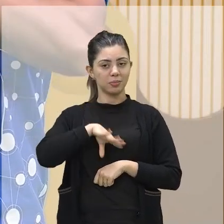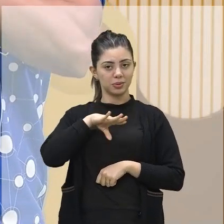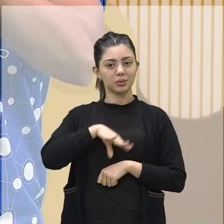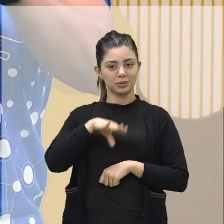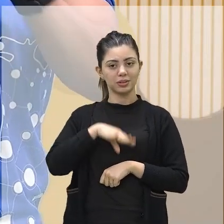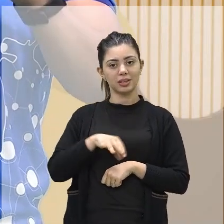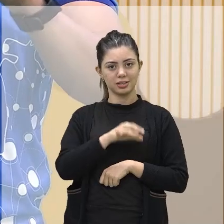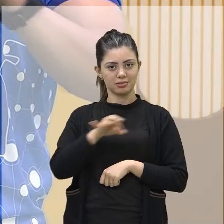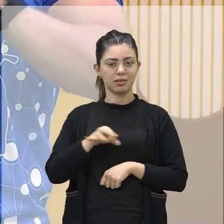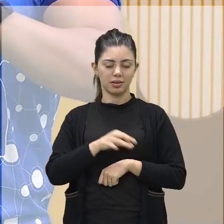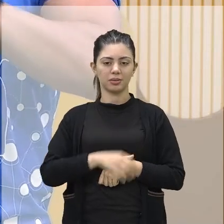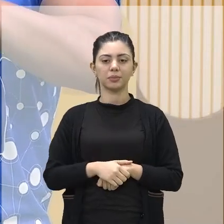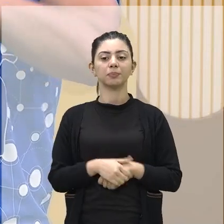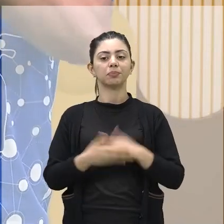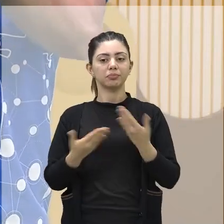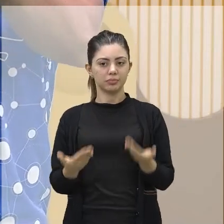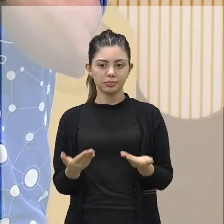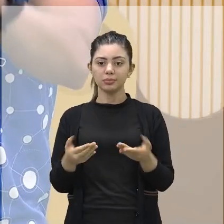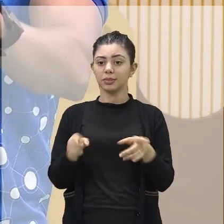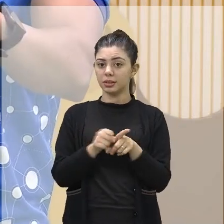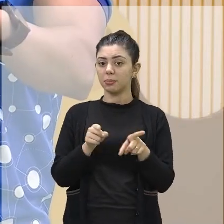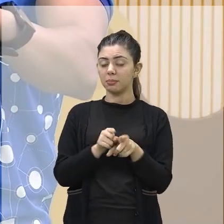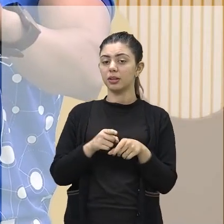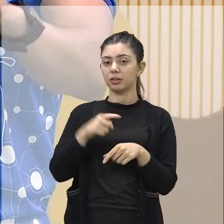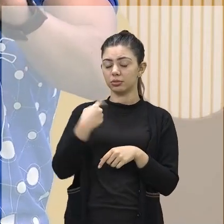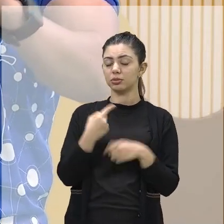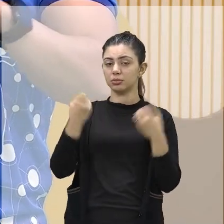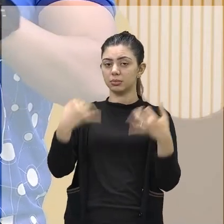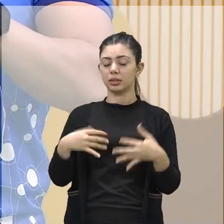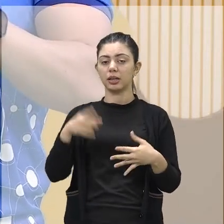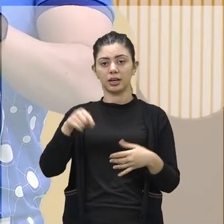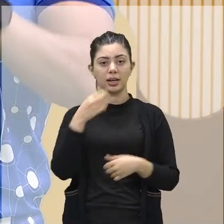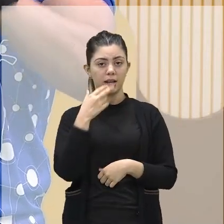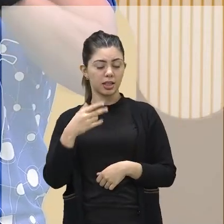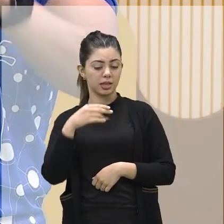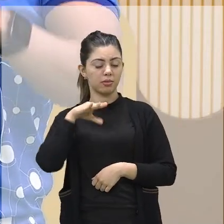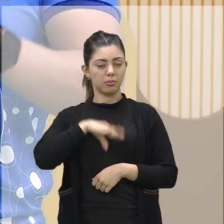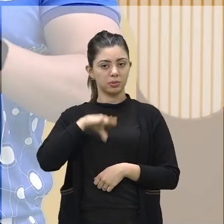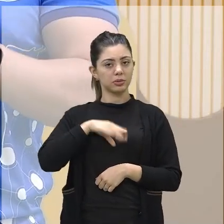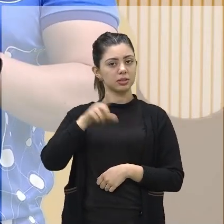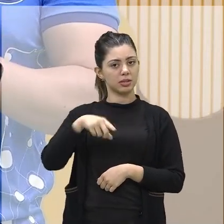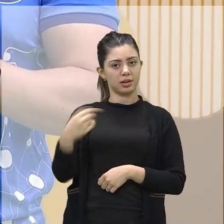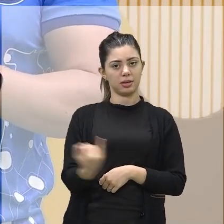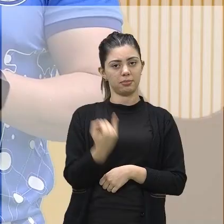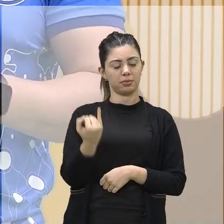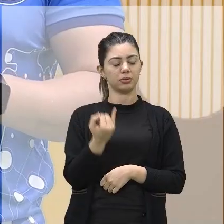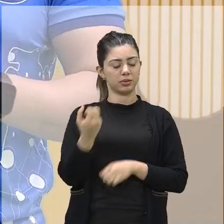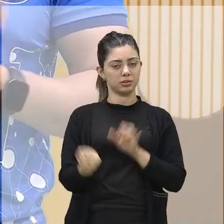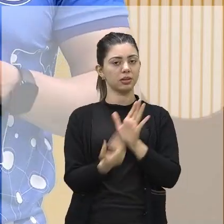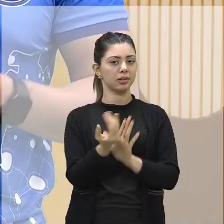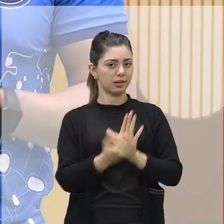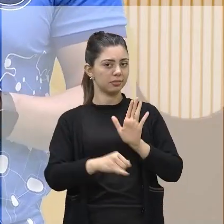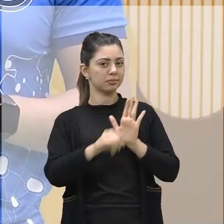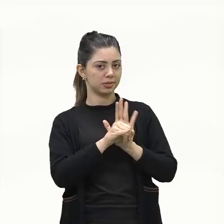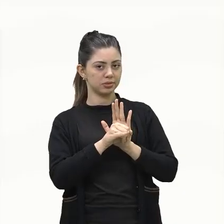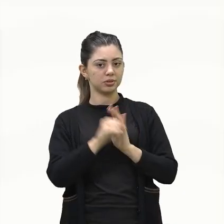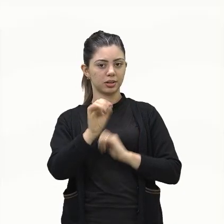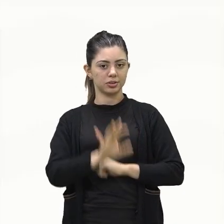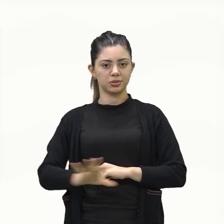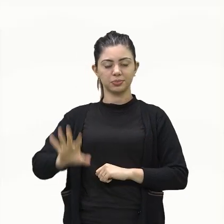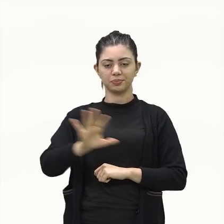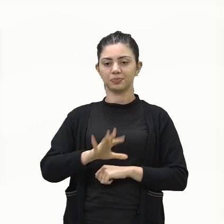língua, de uma forma geral, tá? E a gente vai ver também a importância da língua portuguesa como um elemento de construção dessa identidade nacional. Acompanhem